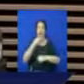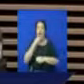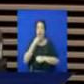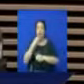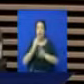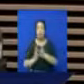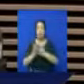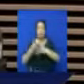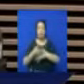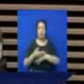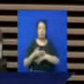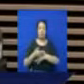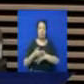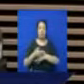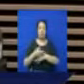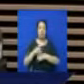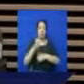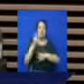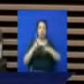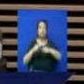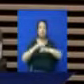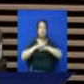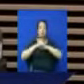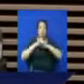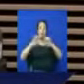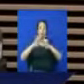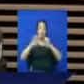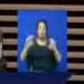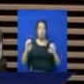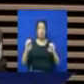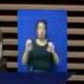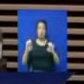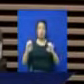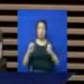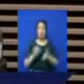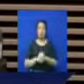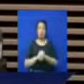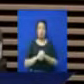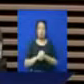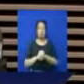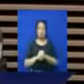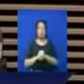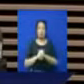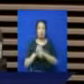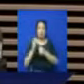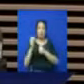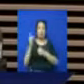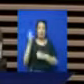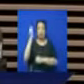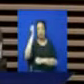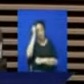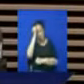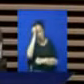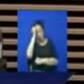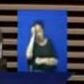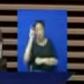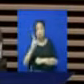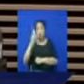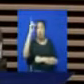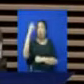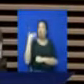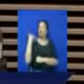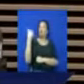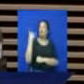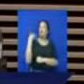através dos seus pregadores: arrependei-vos, é chegado a vós o reino de Deus. Deus está chamando cada um de nós a cada